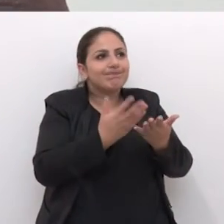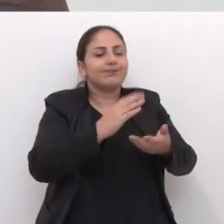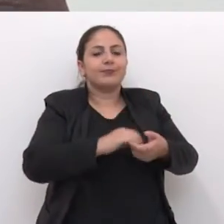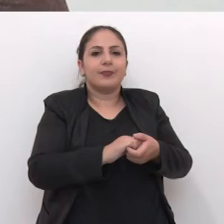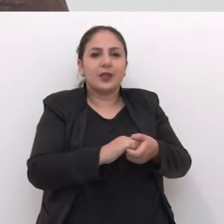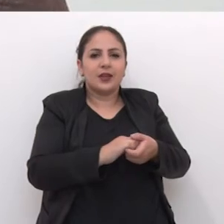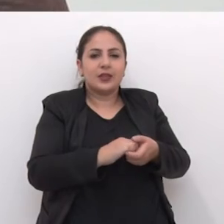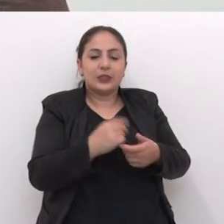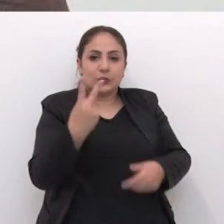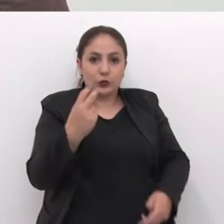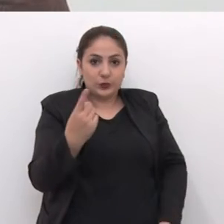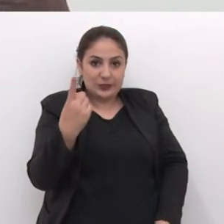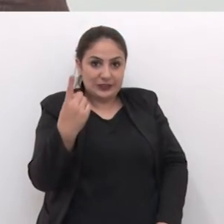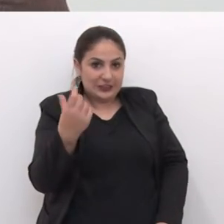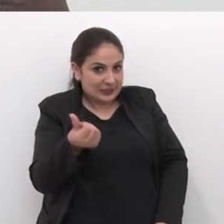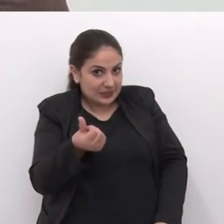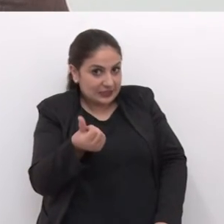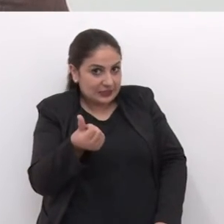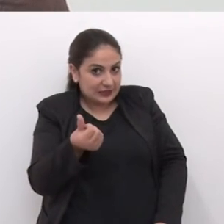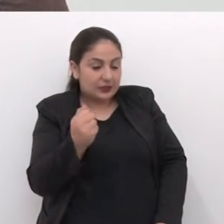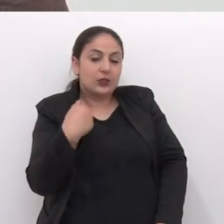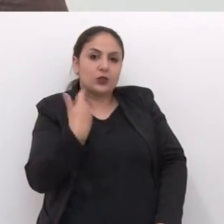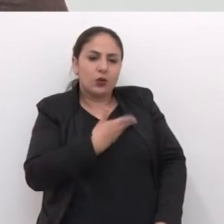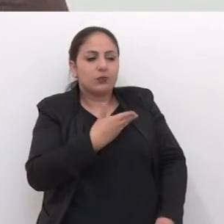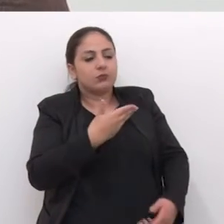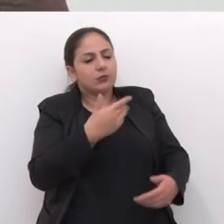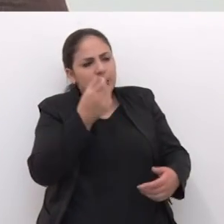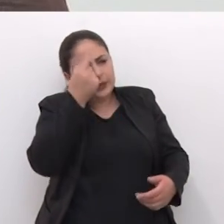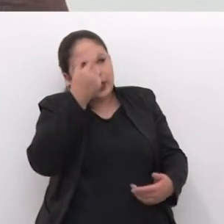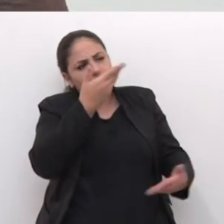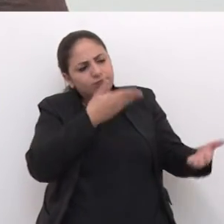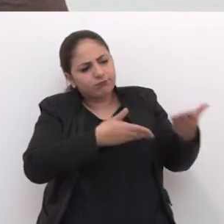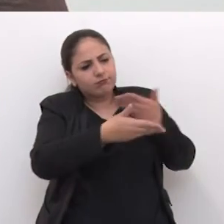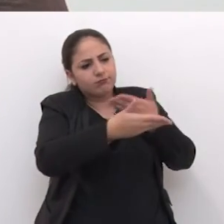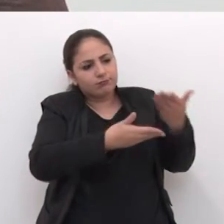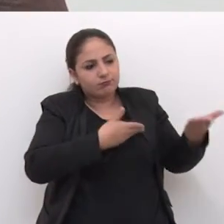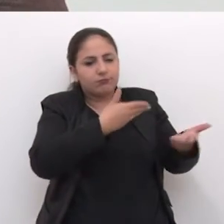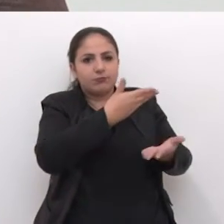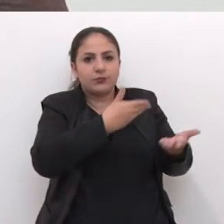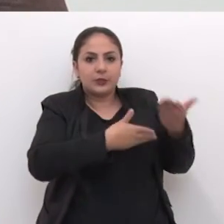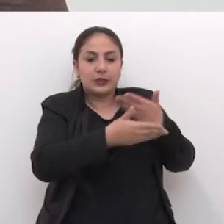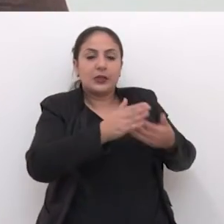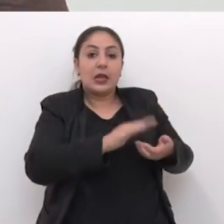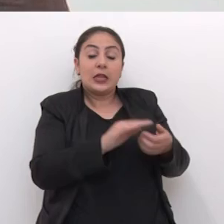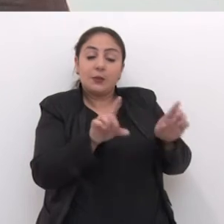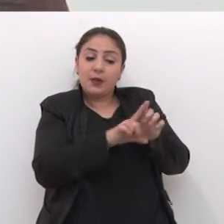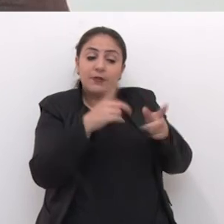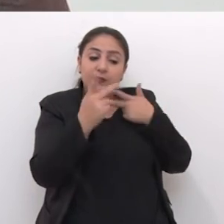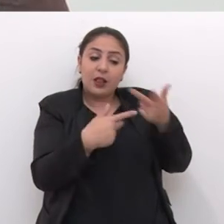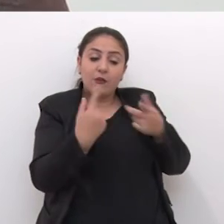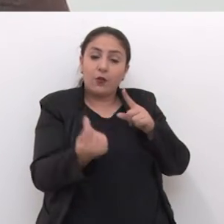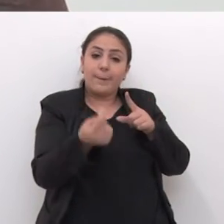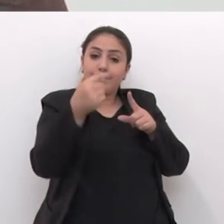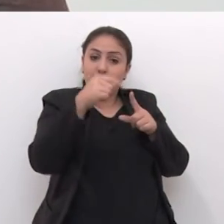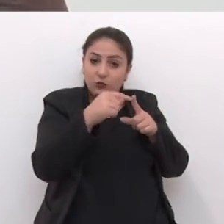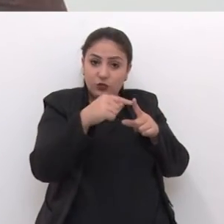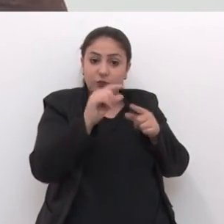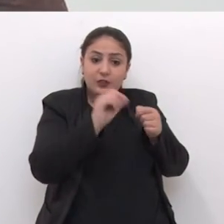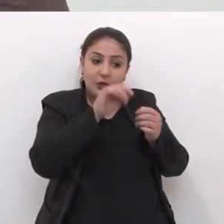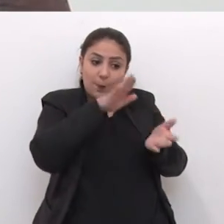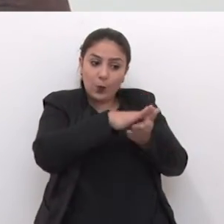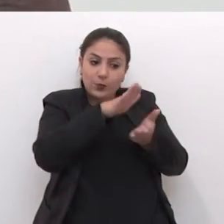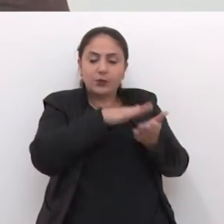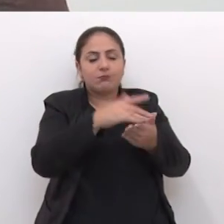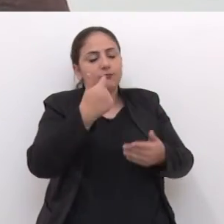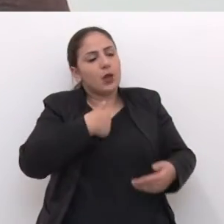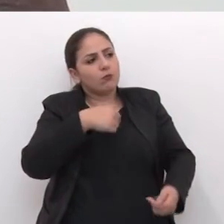textos, ainda em 2016, a gente trocava algumas ideias, eu e o Agostinho, né? E ele falava dessa intenção